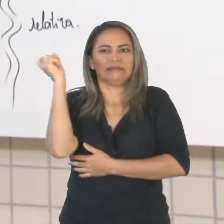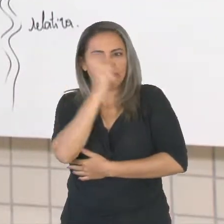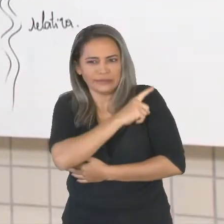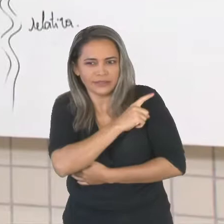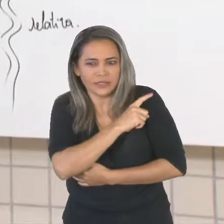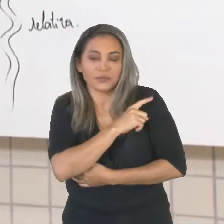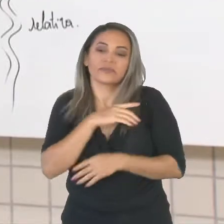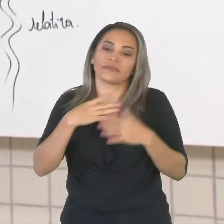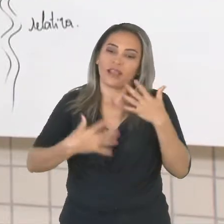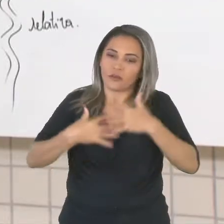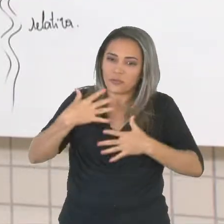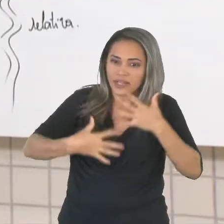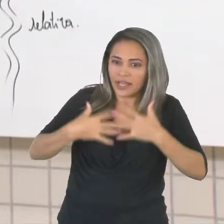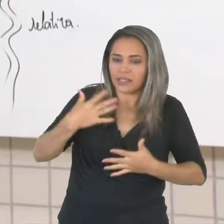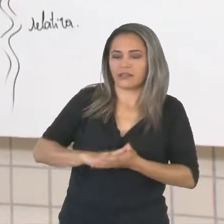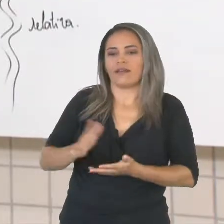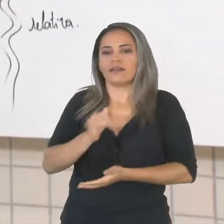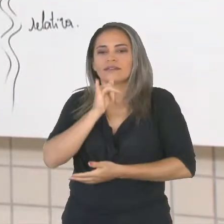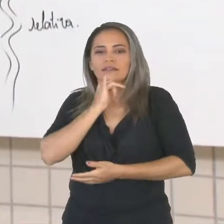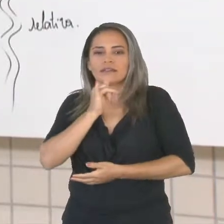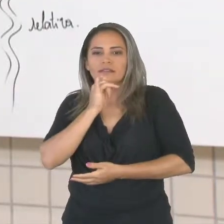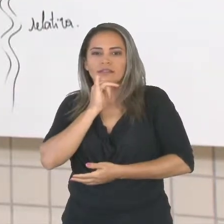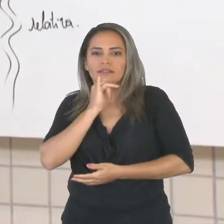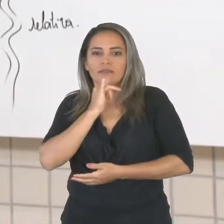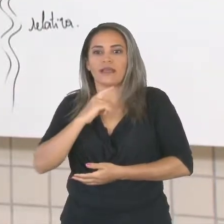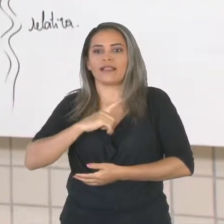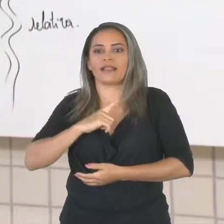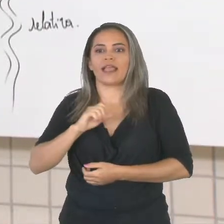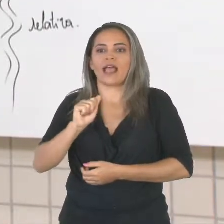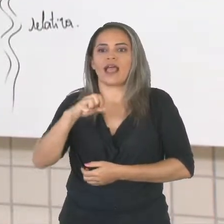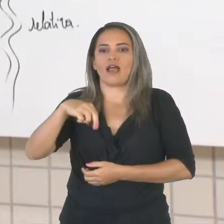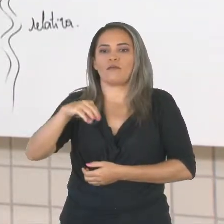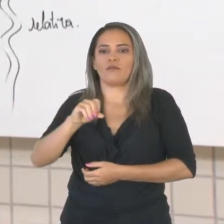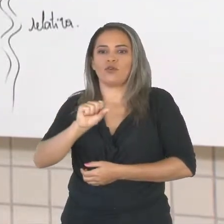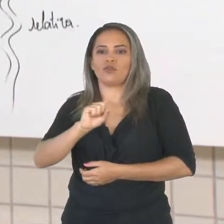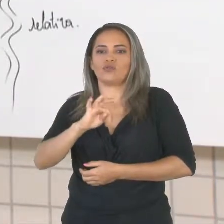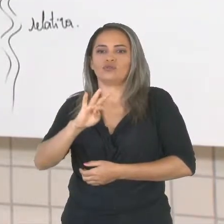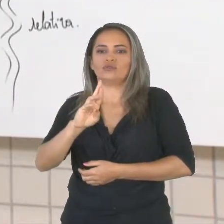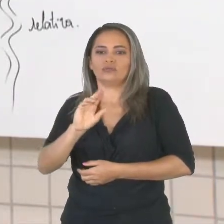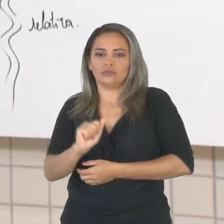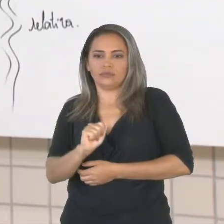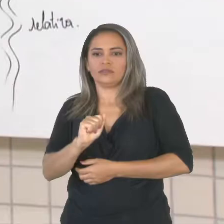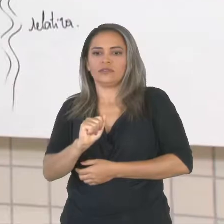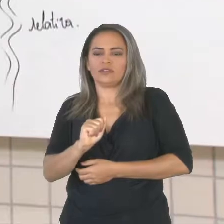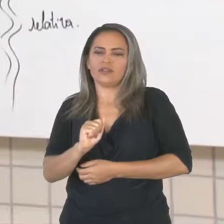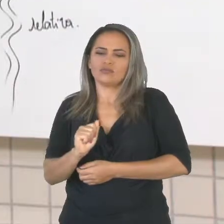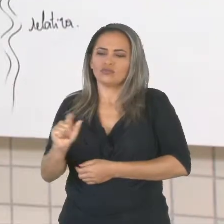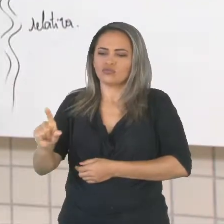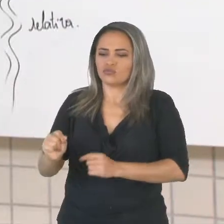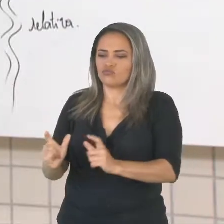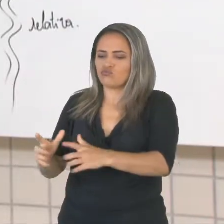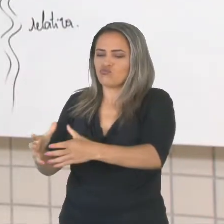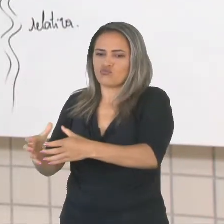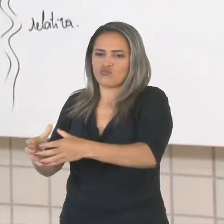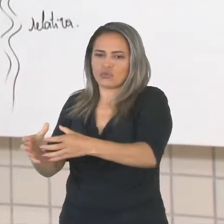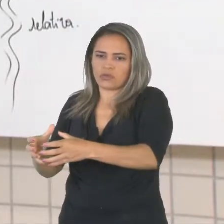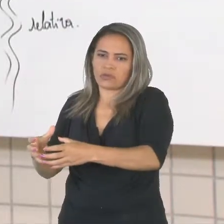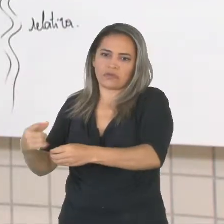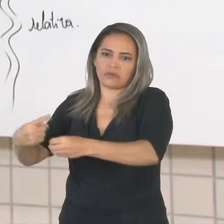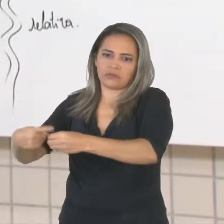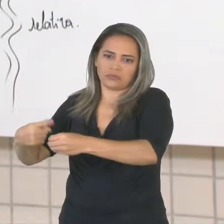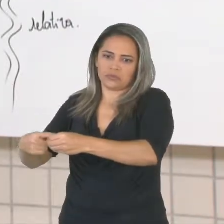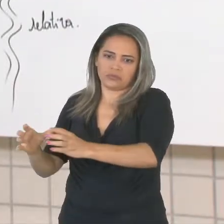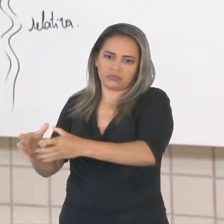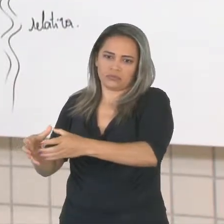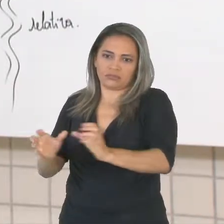Nesses exemplos, a gente vai se valer da amostra, ou seja, eu vou escolher um grupo pequeno de cada região da cidade, de cada local,